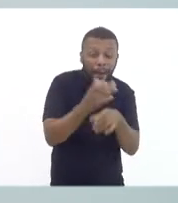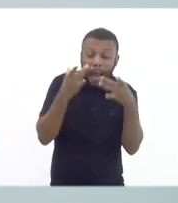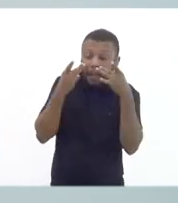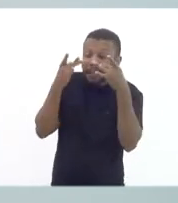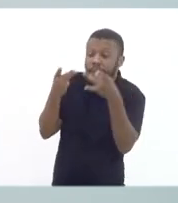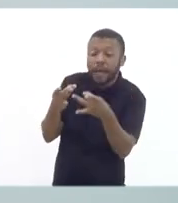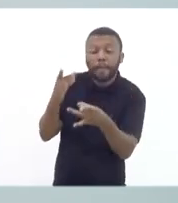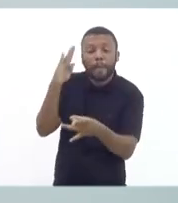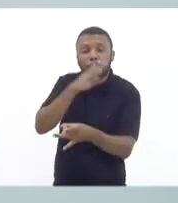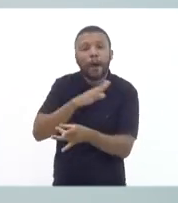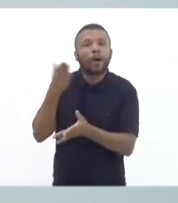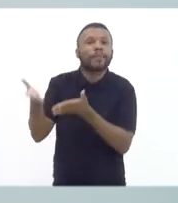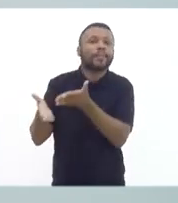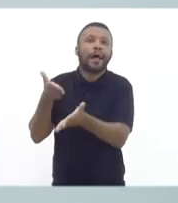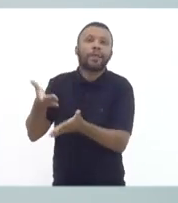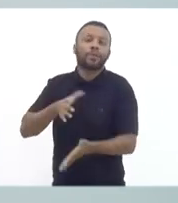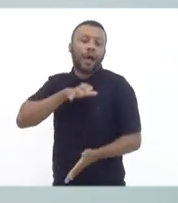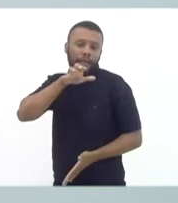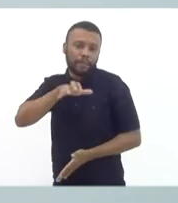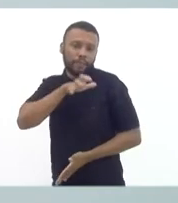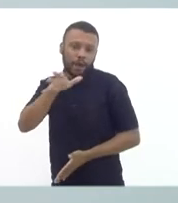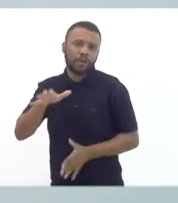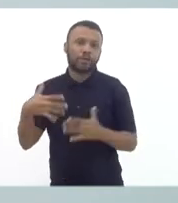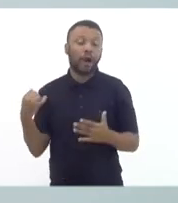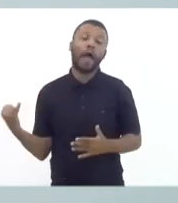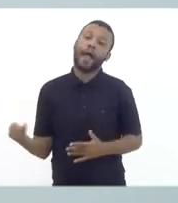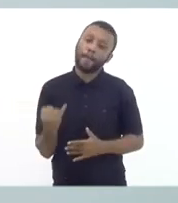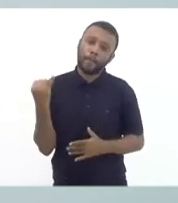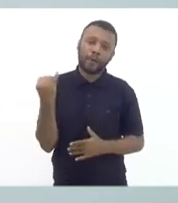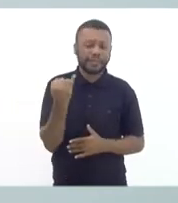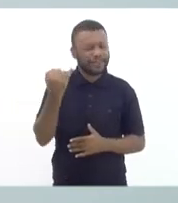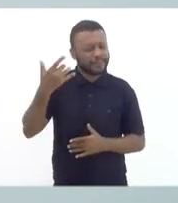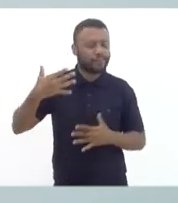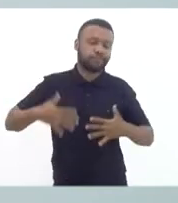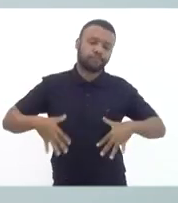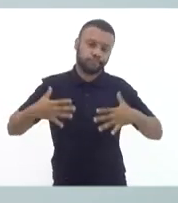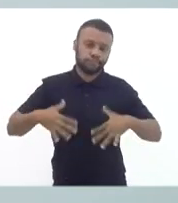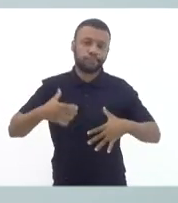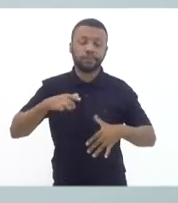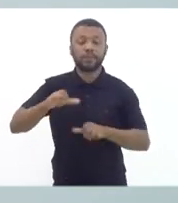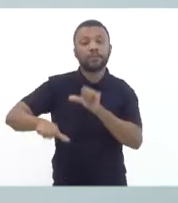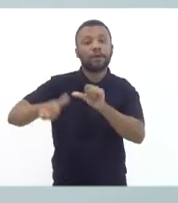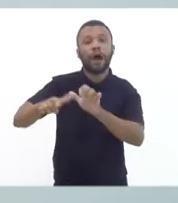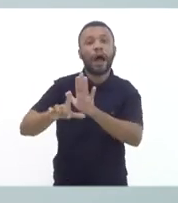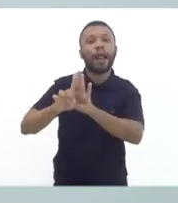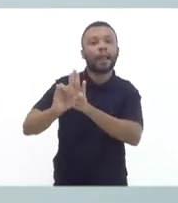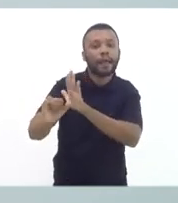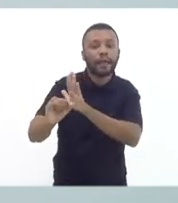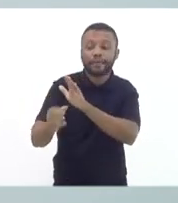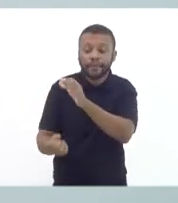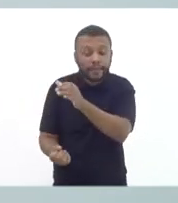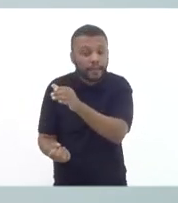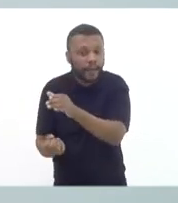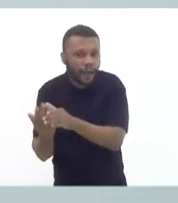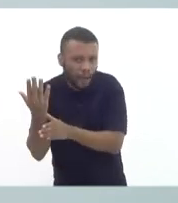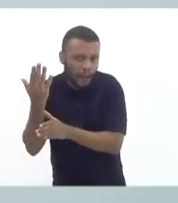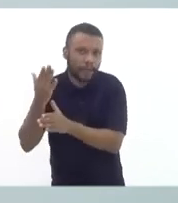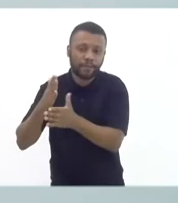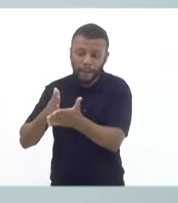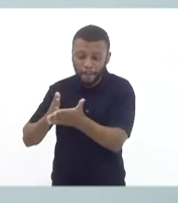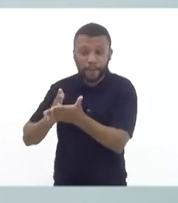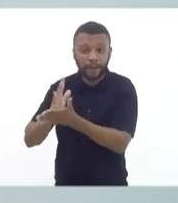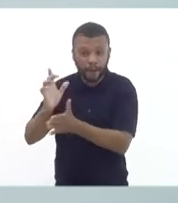maltrato animal. Eu acho que é importante demais isso, que vire lei, né? Que seja criado isso, em parceria